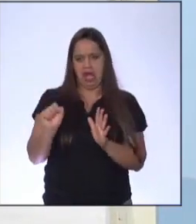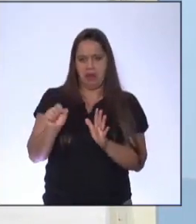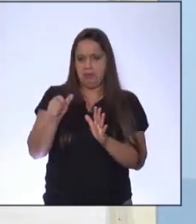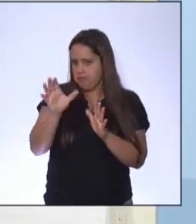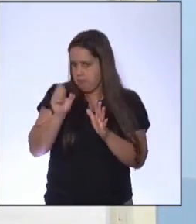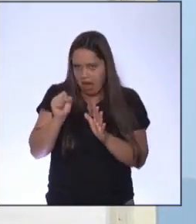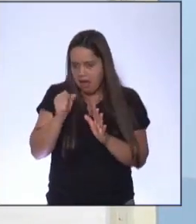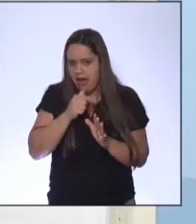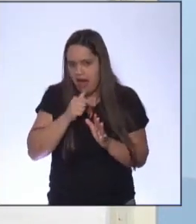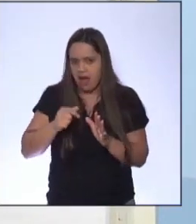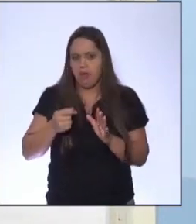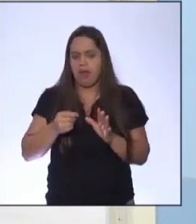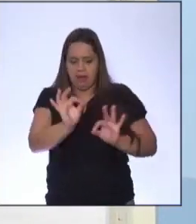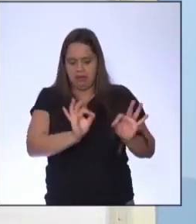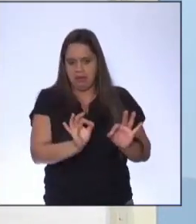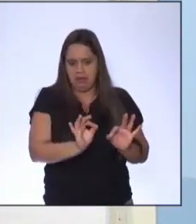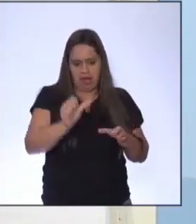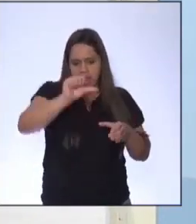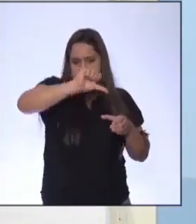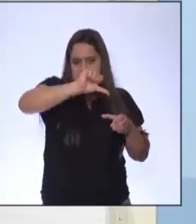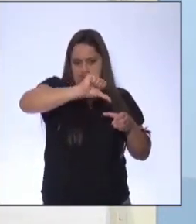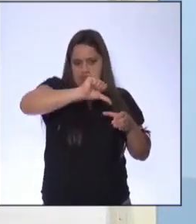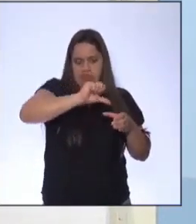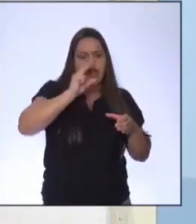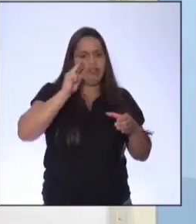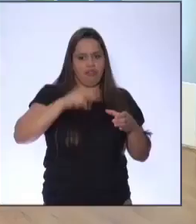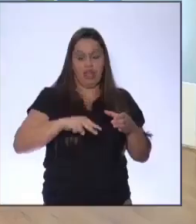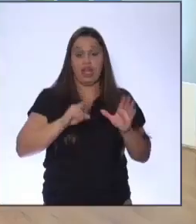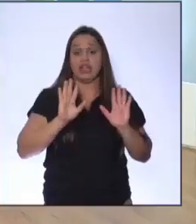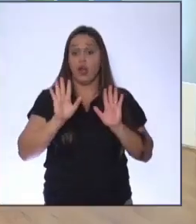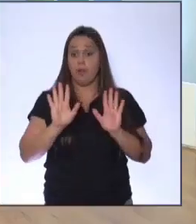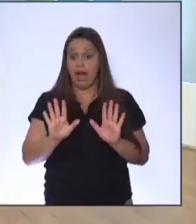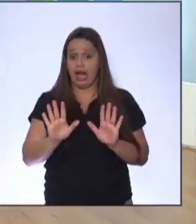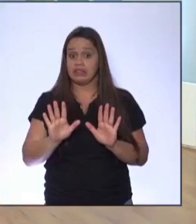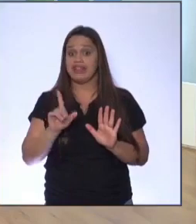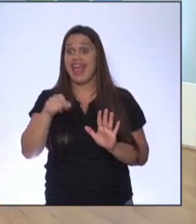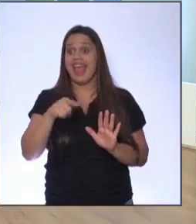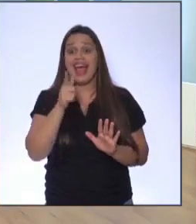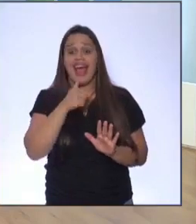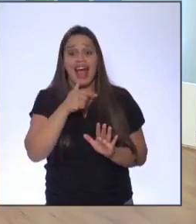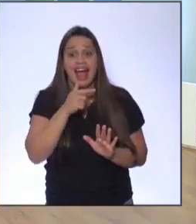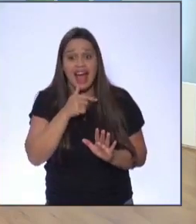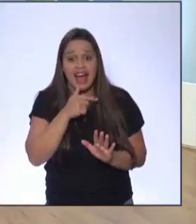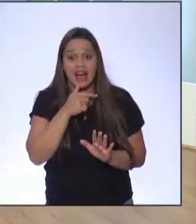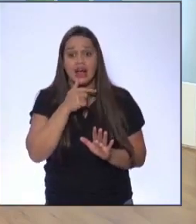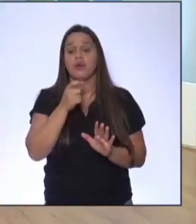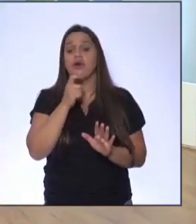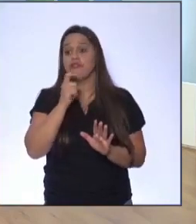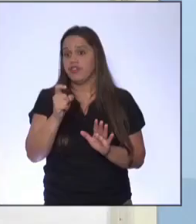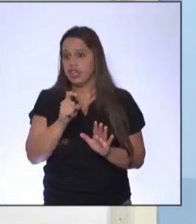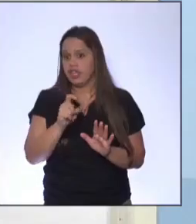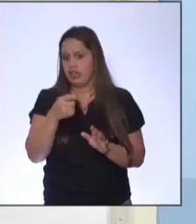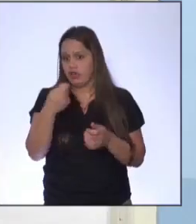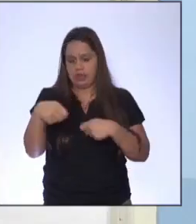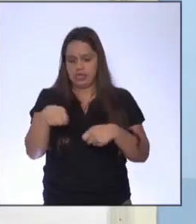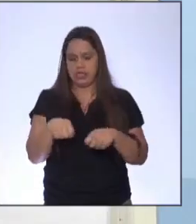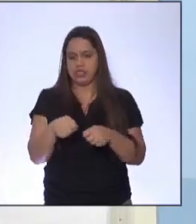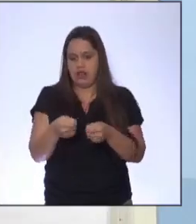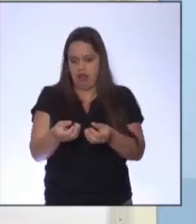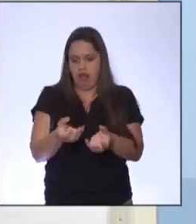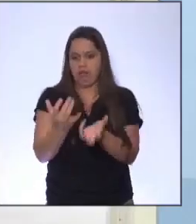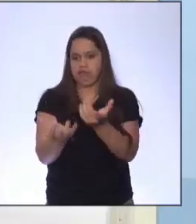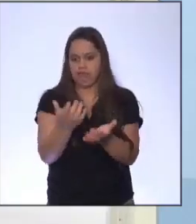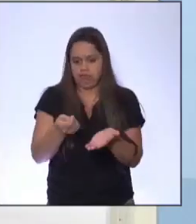o que acontece, vocês vão falar até para o professor de vocês. Com a água, no caso, sem se ferver, né? Sem ferver. Mas para fazer um bom café, a gente vai precisar o